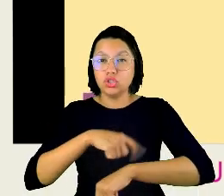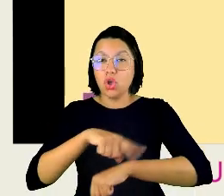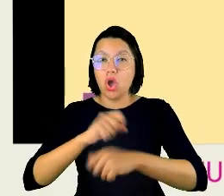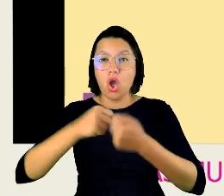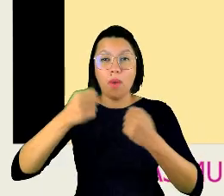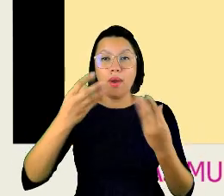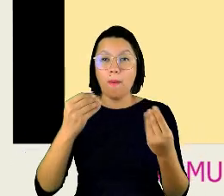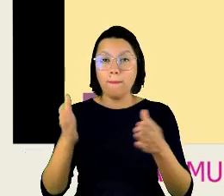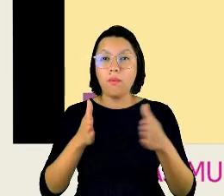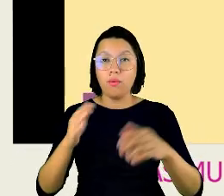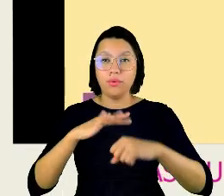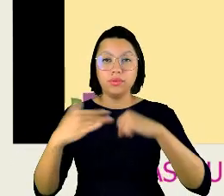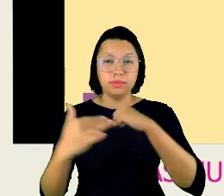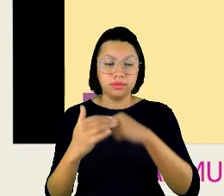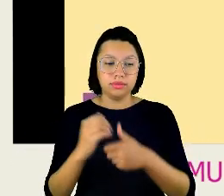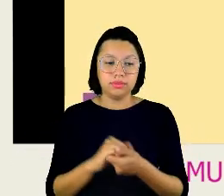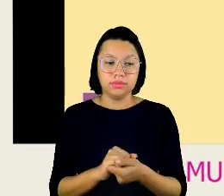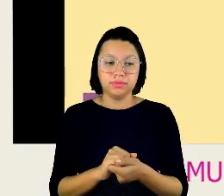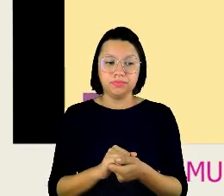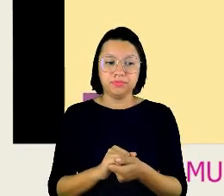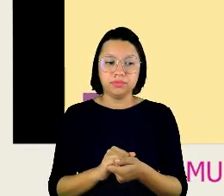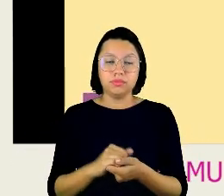durante esse período,